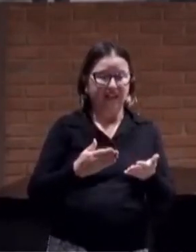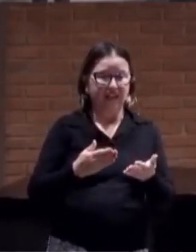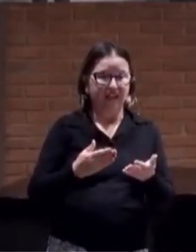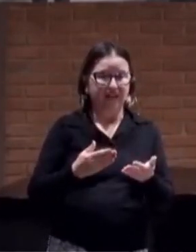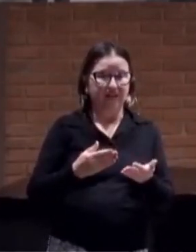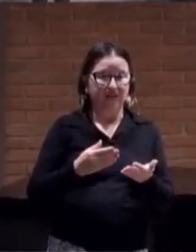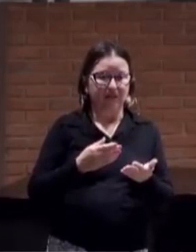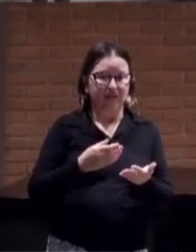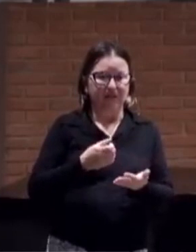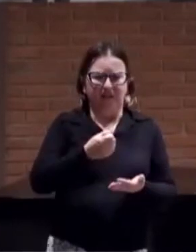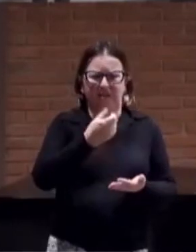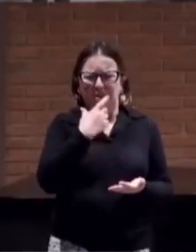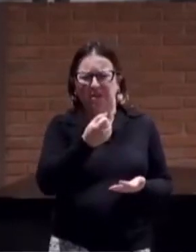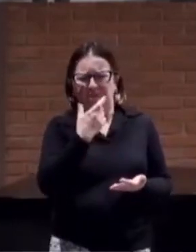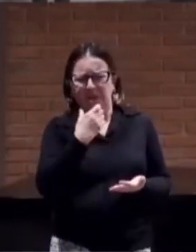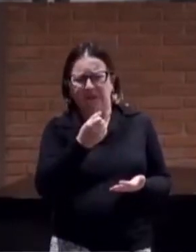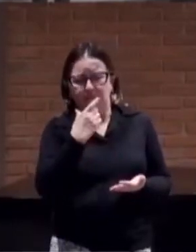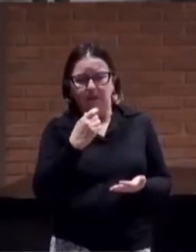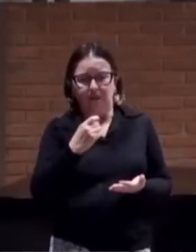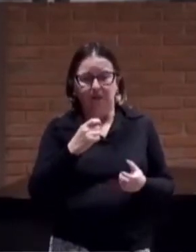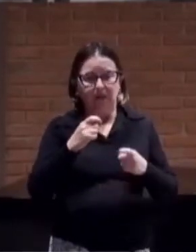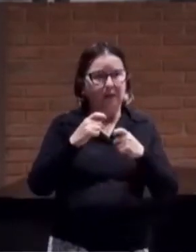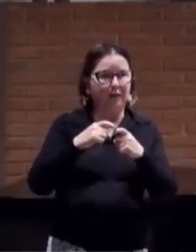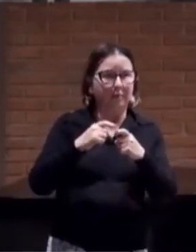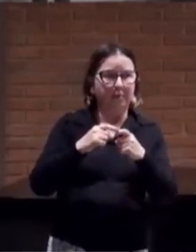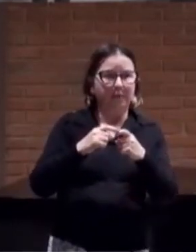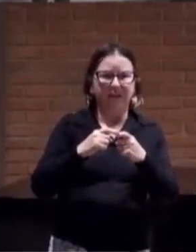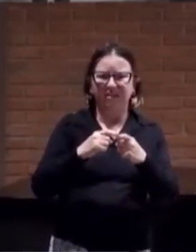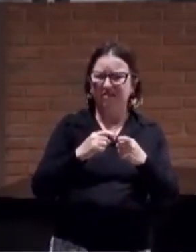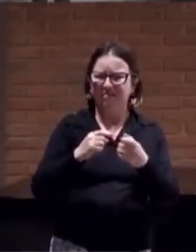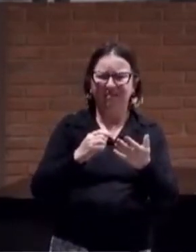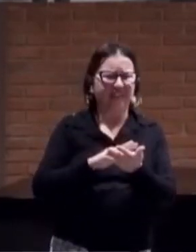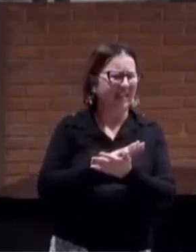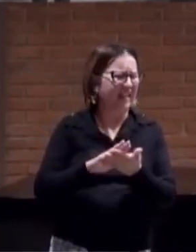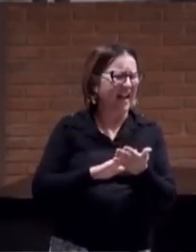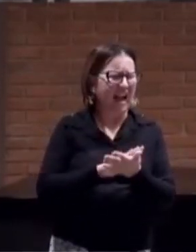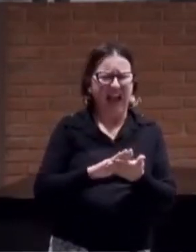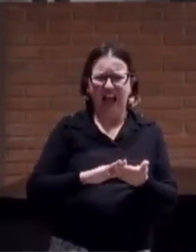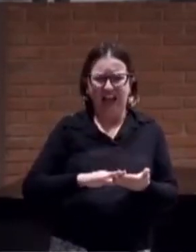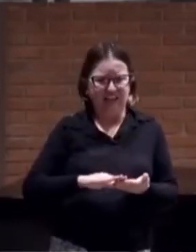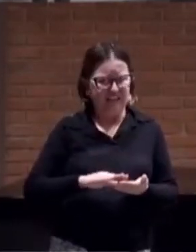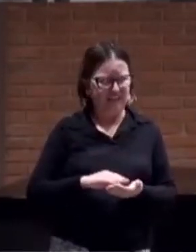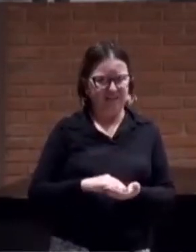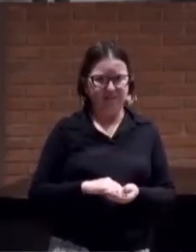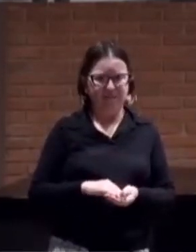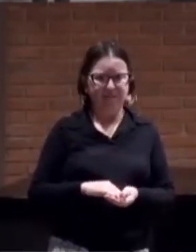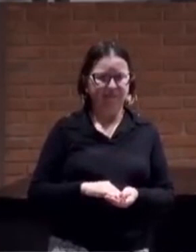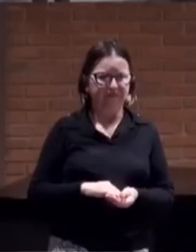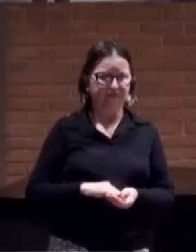não receitando nada, dando só aspirina.